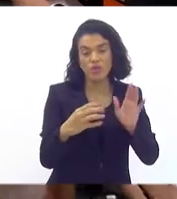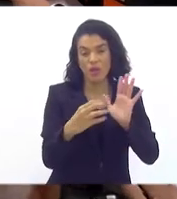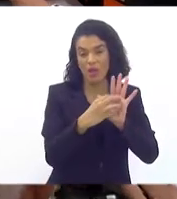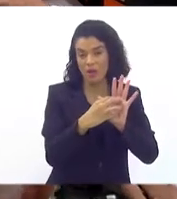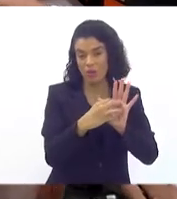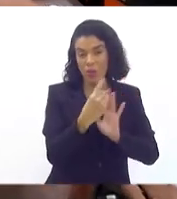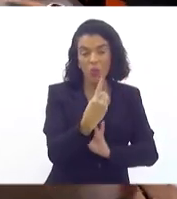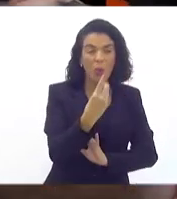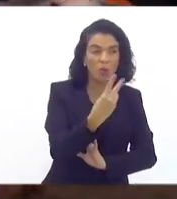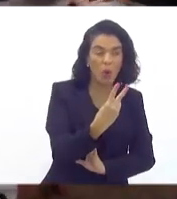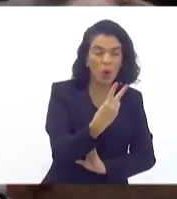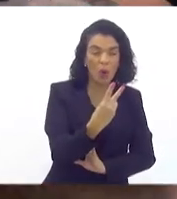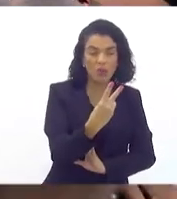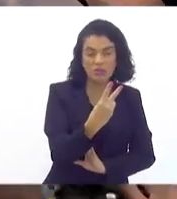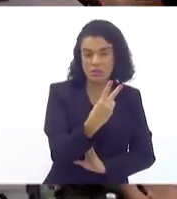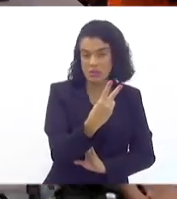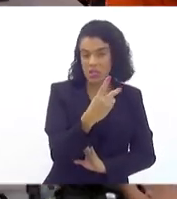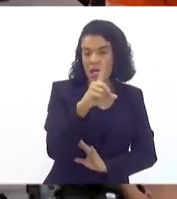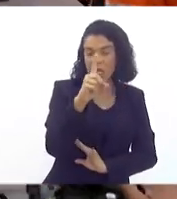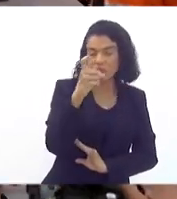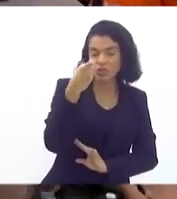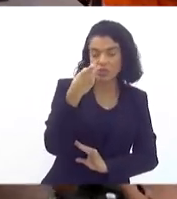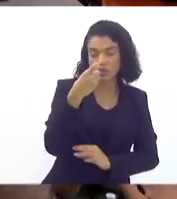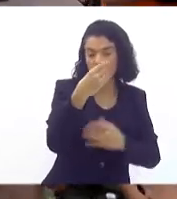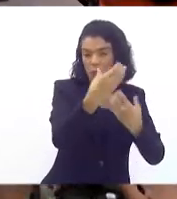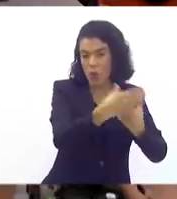só de um antigo concursos